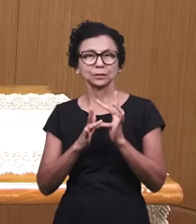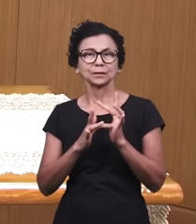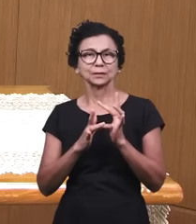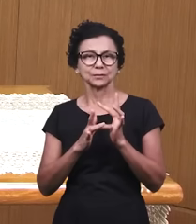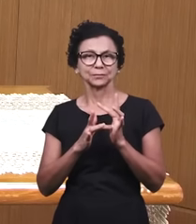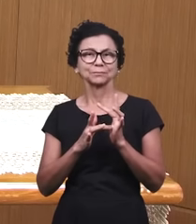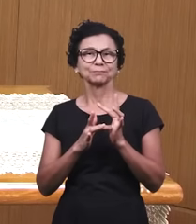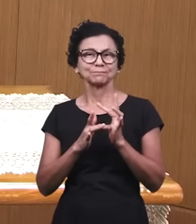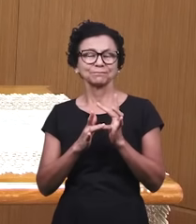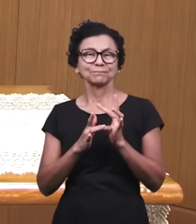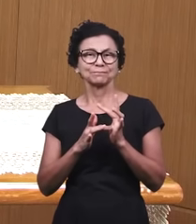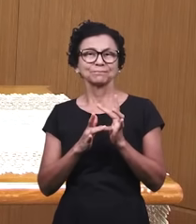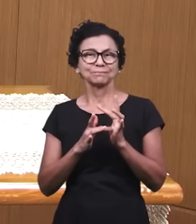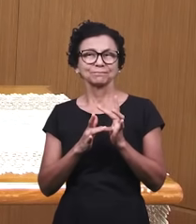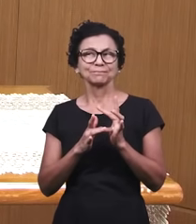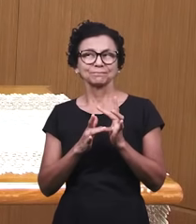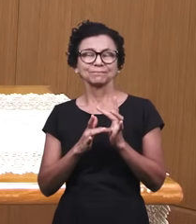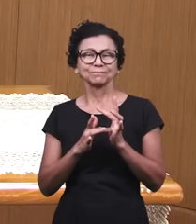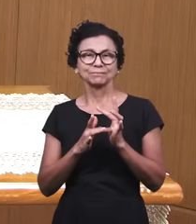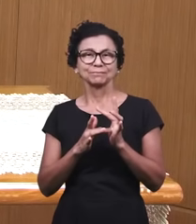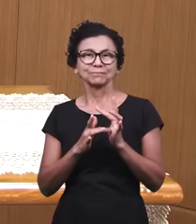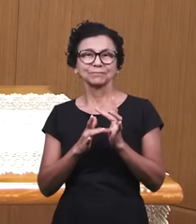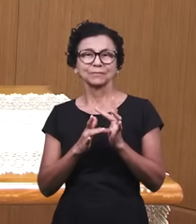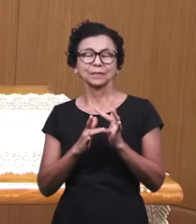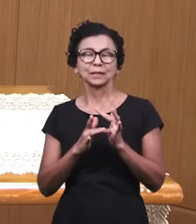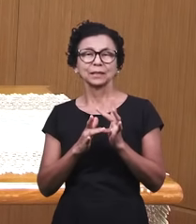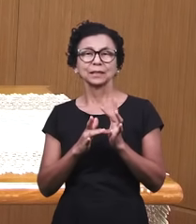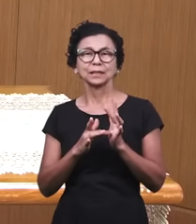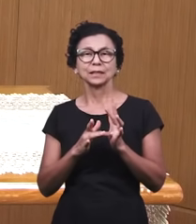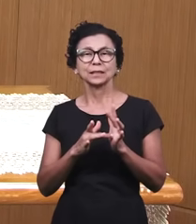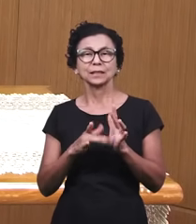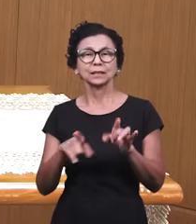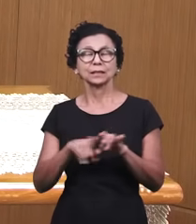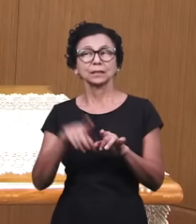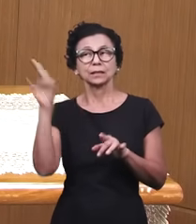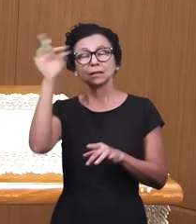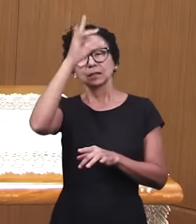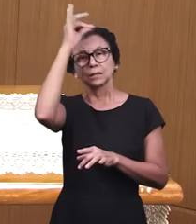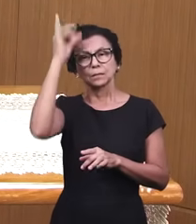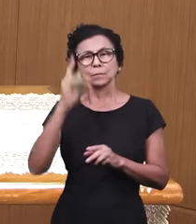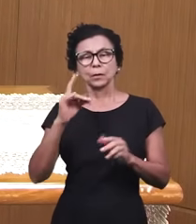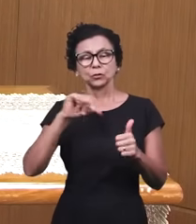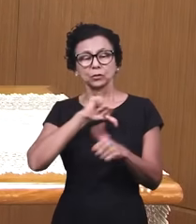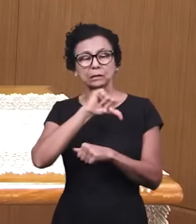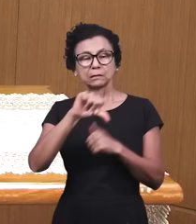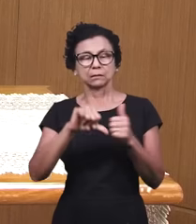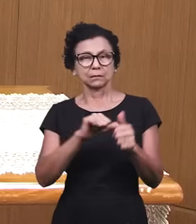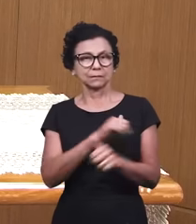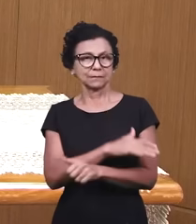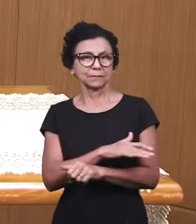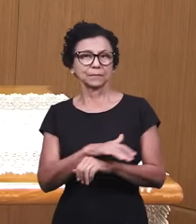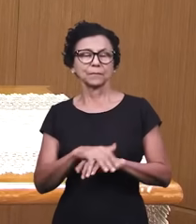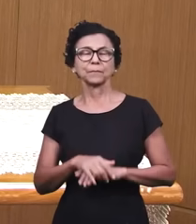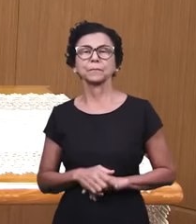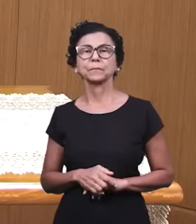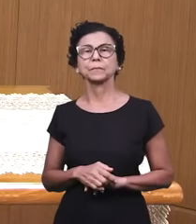homem. É interessante, meus irmãos, que ele fala que ele recebeu